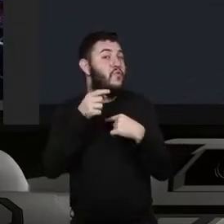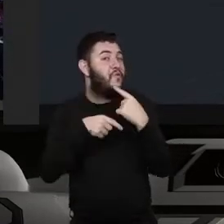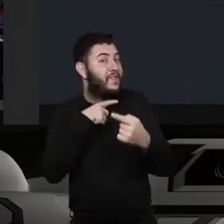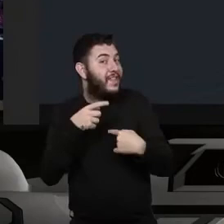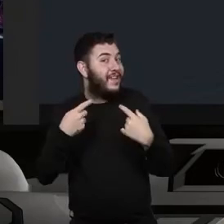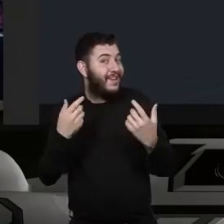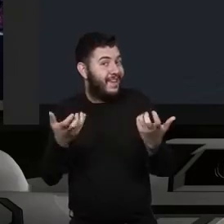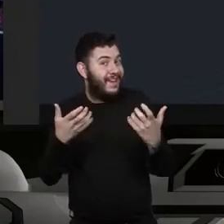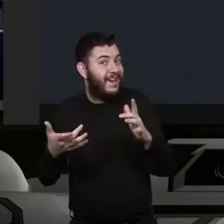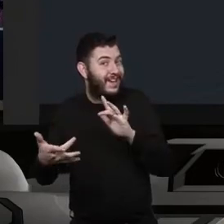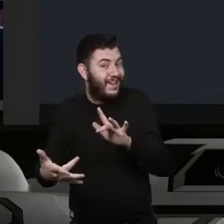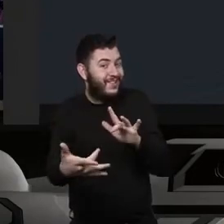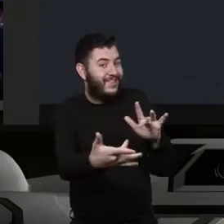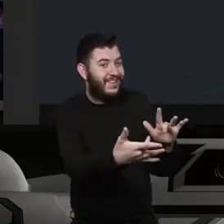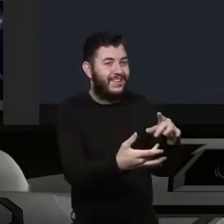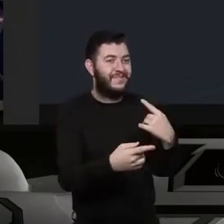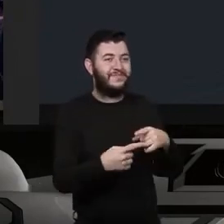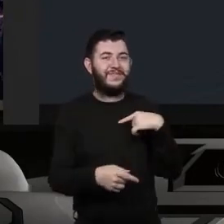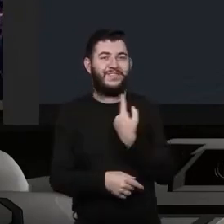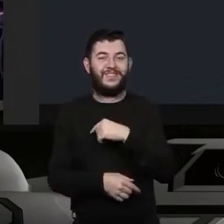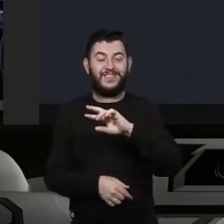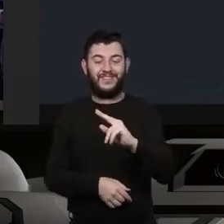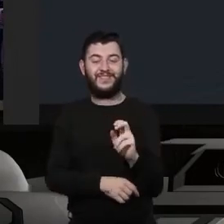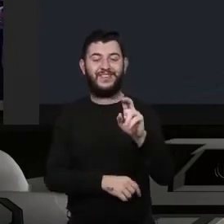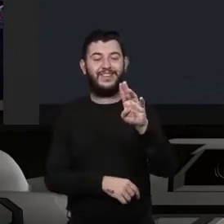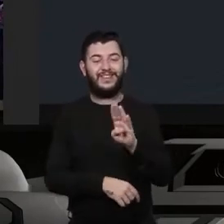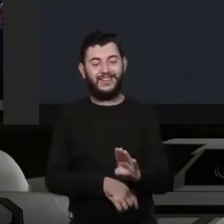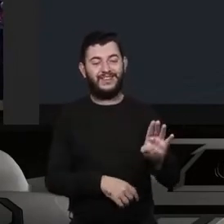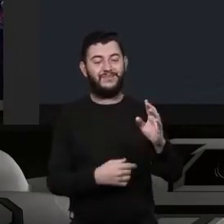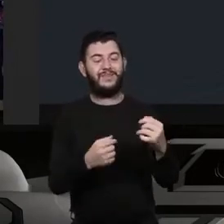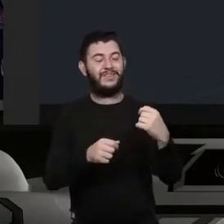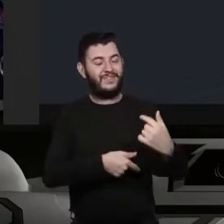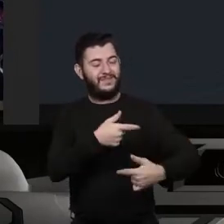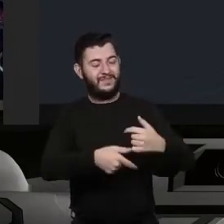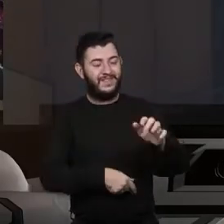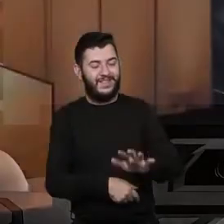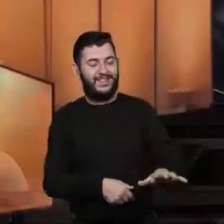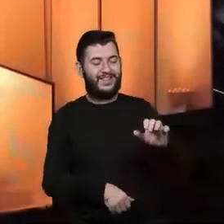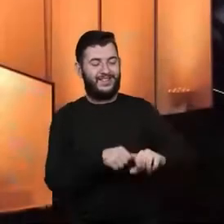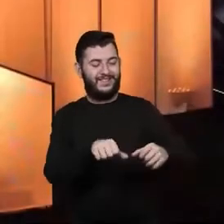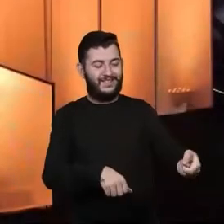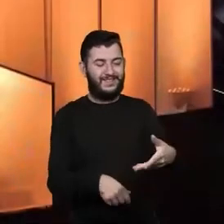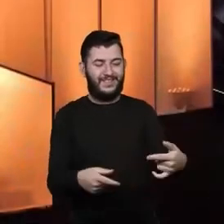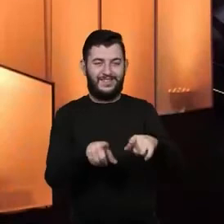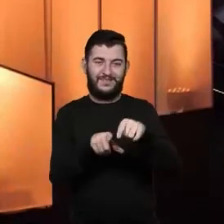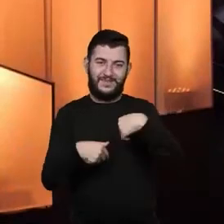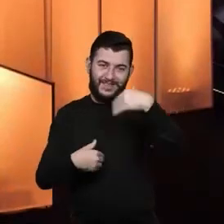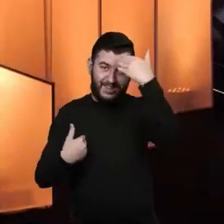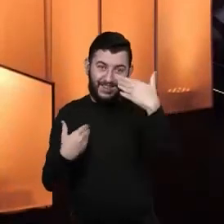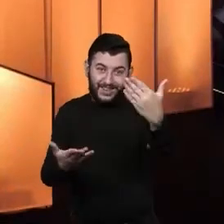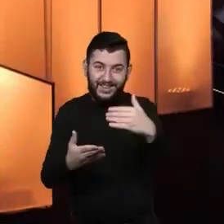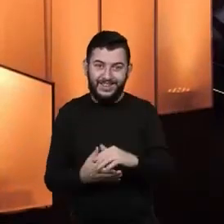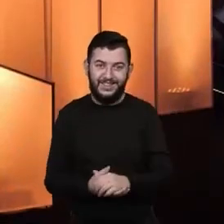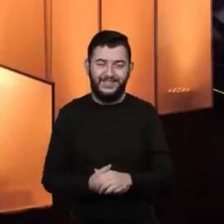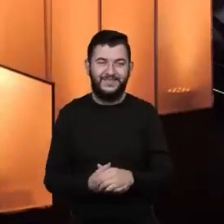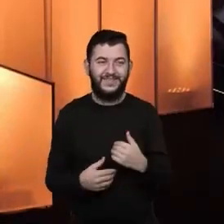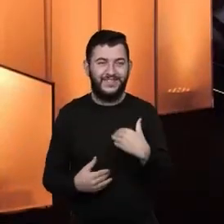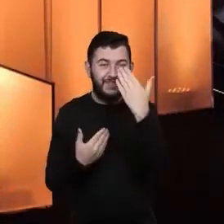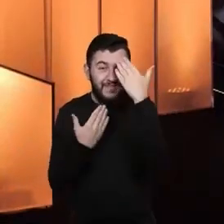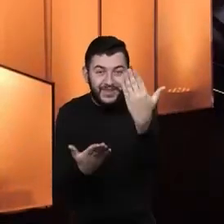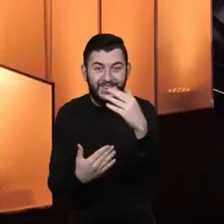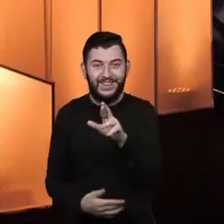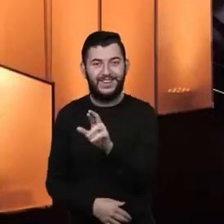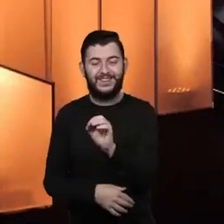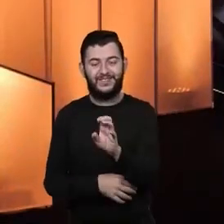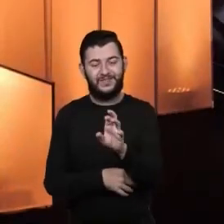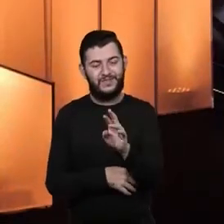que somos um hub de inovação aqui também. Muito obrigada. Obrigada, Roberta. Muito interessante, muito